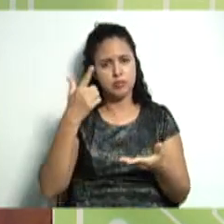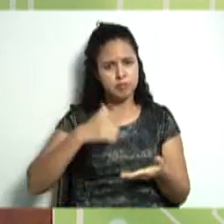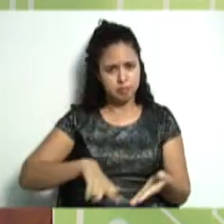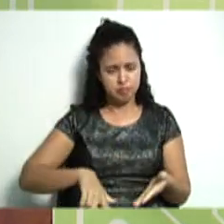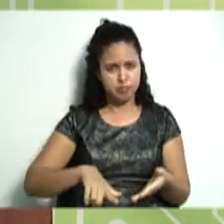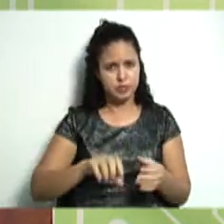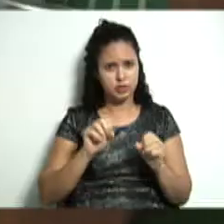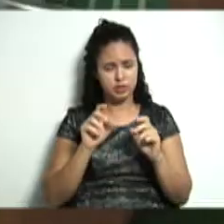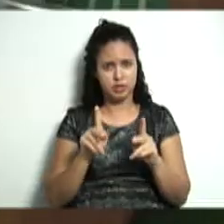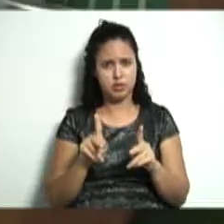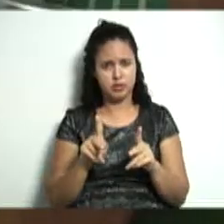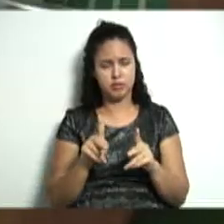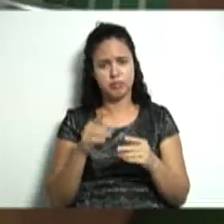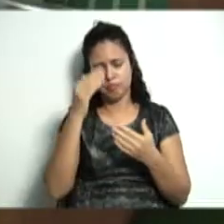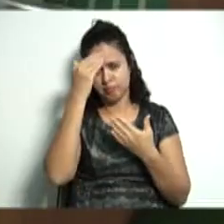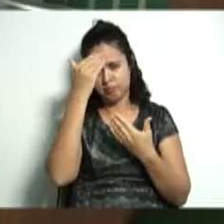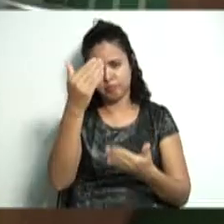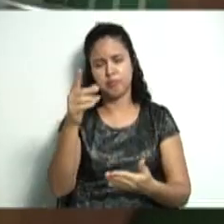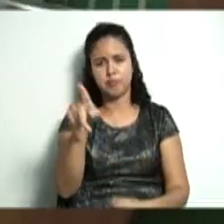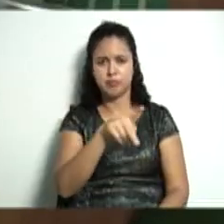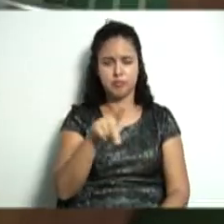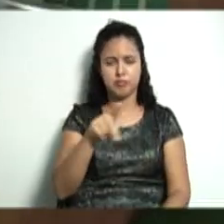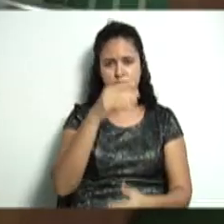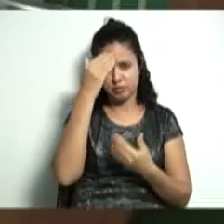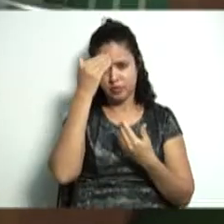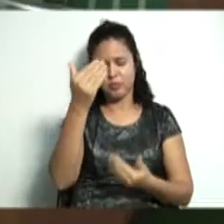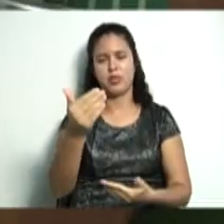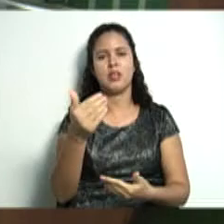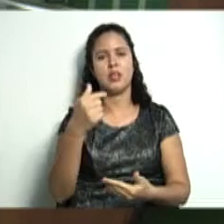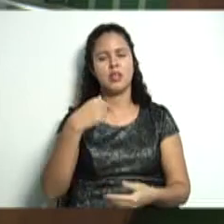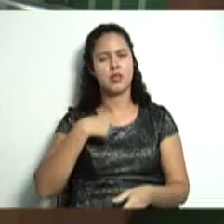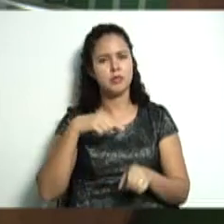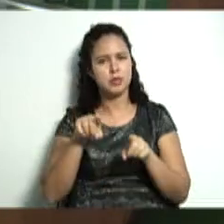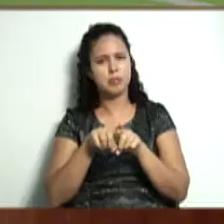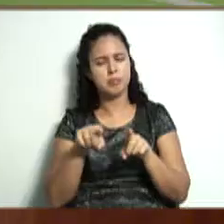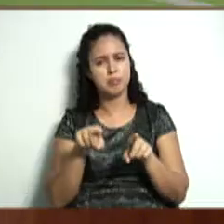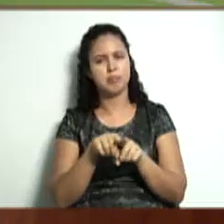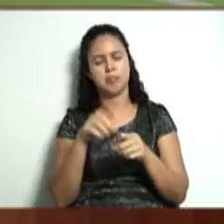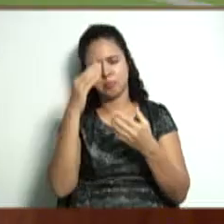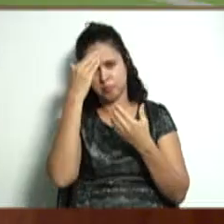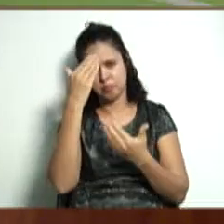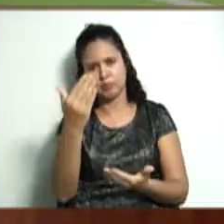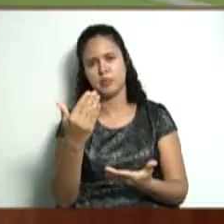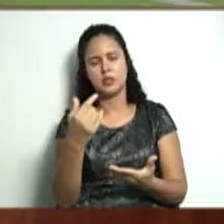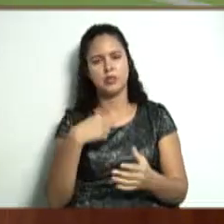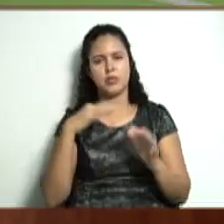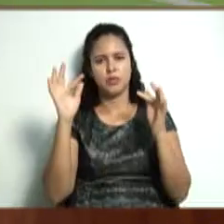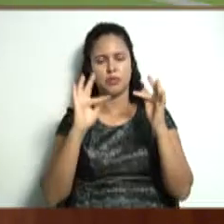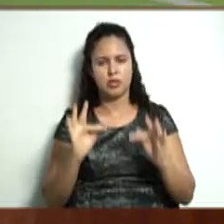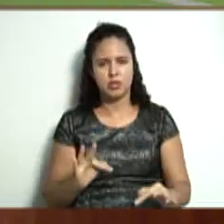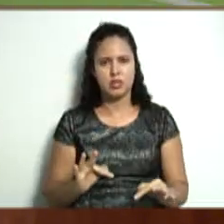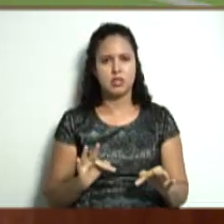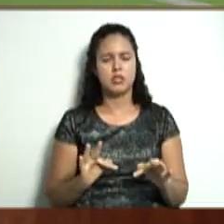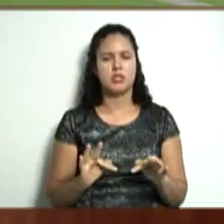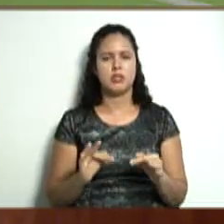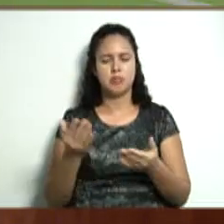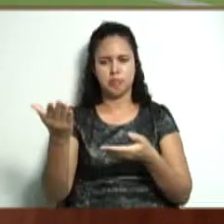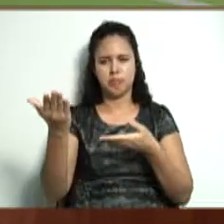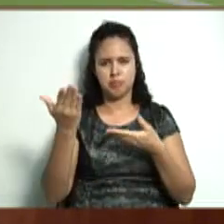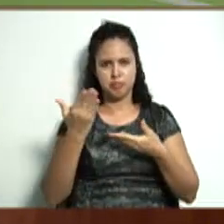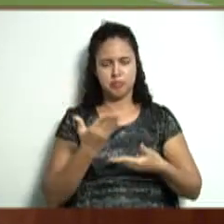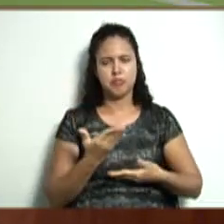mais. Professora Maraí, muito obrigada. Eu que agradeço, fico muito feliz por ter sido